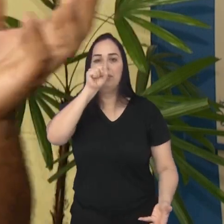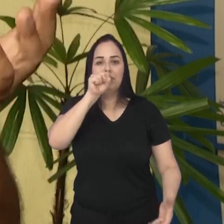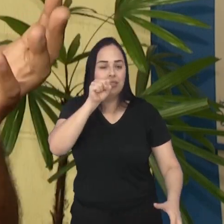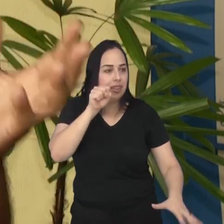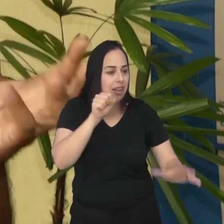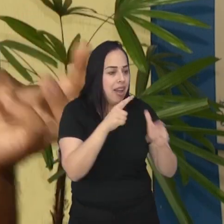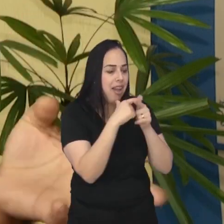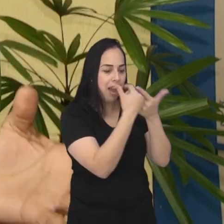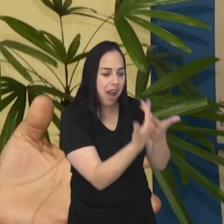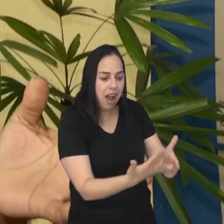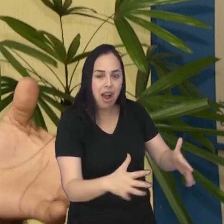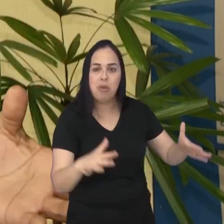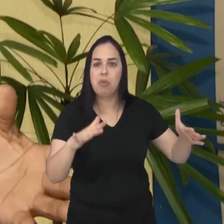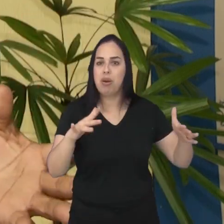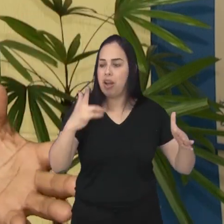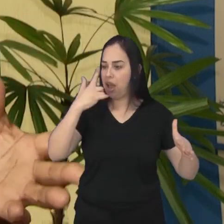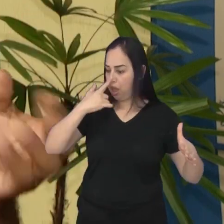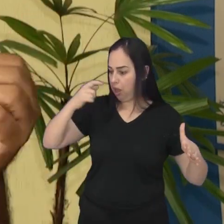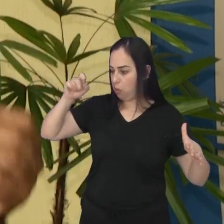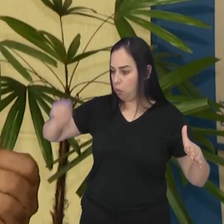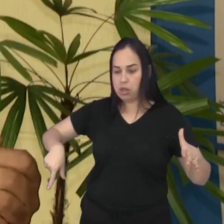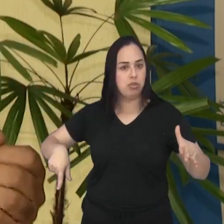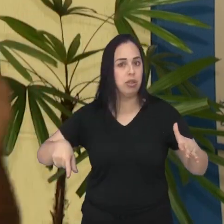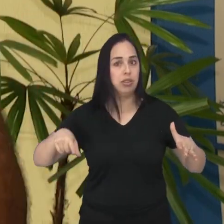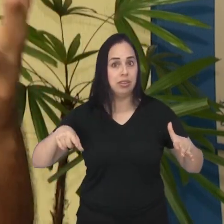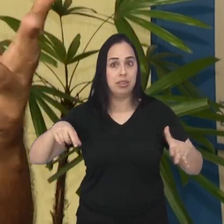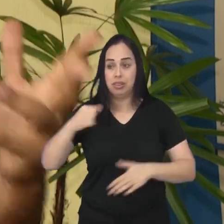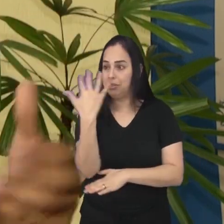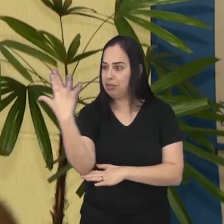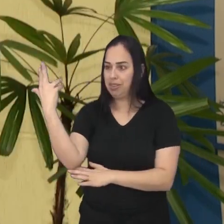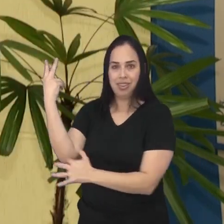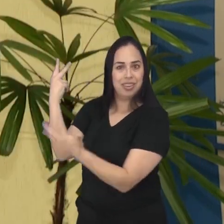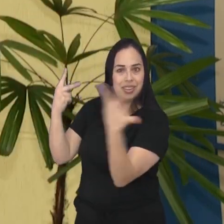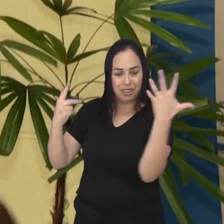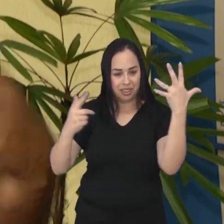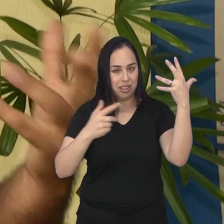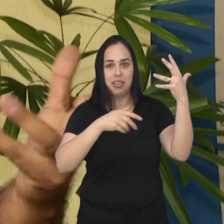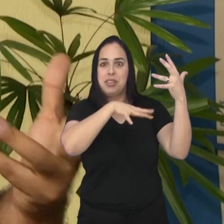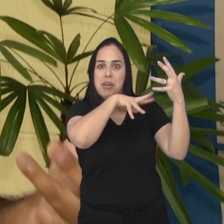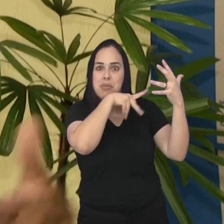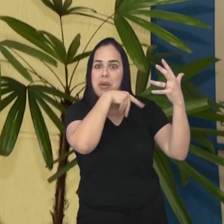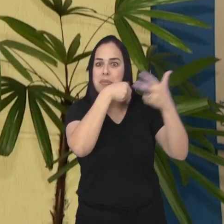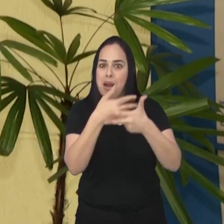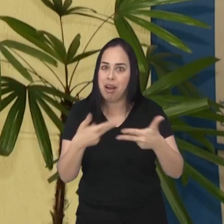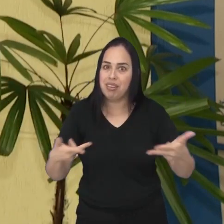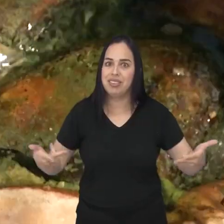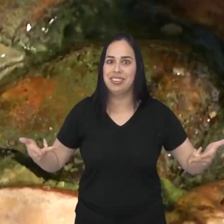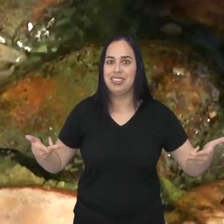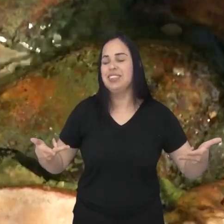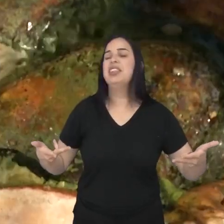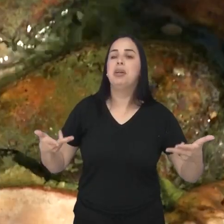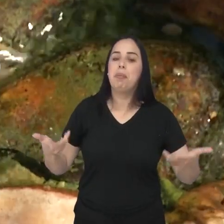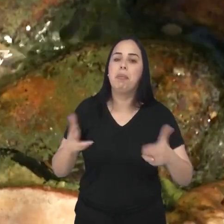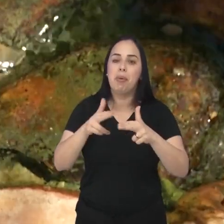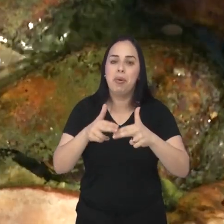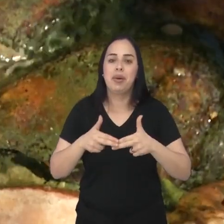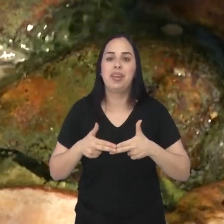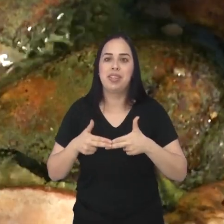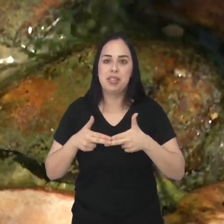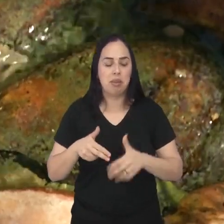nós vimos, é o ar, é a água, é o resíduo, são as florestas, né? Os animais, né? A biodiversidade. Por conta